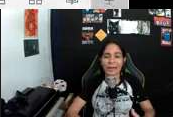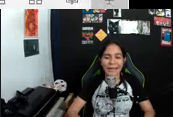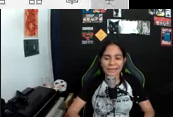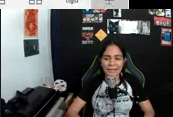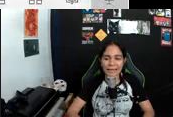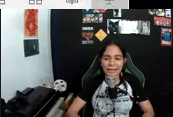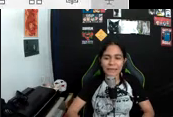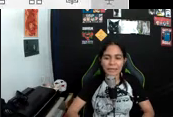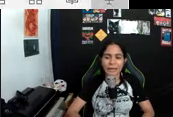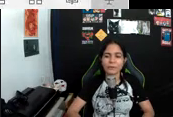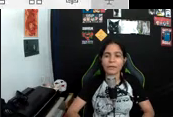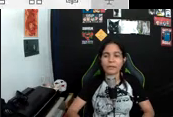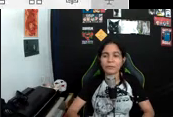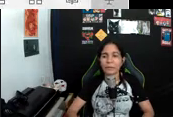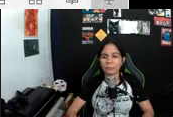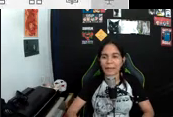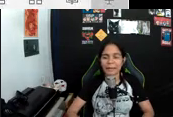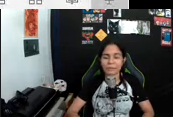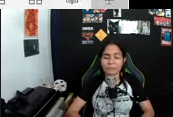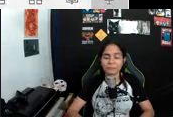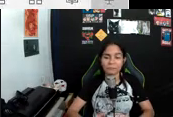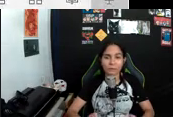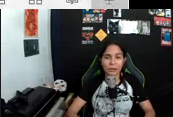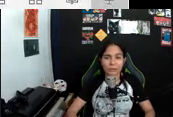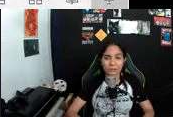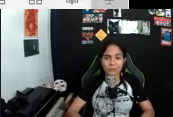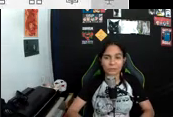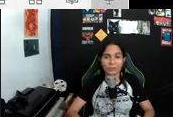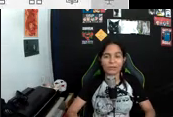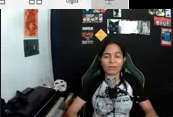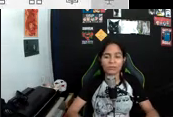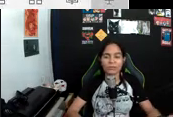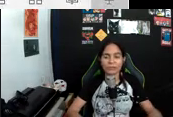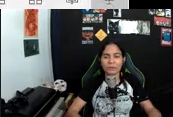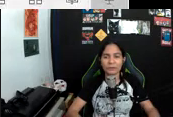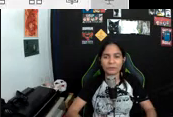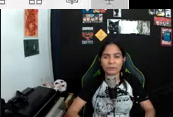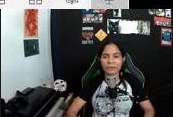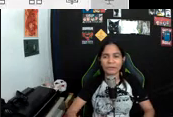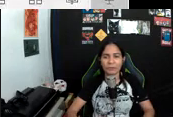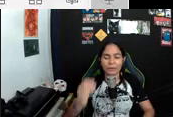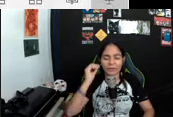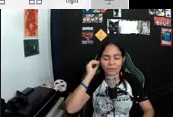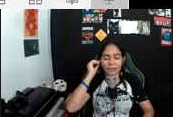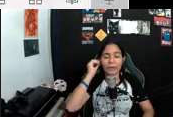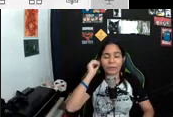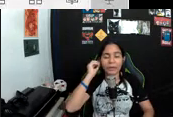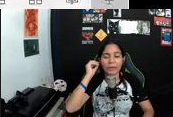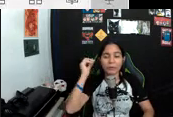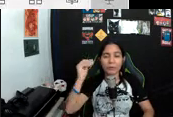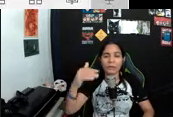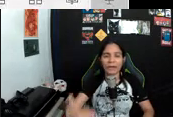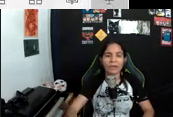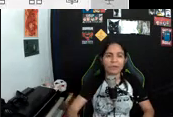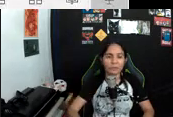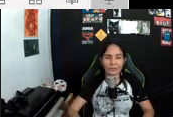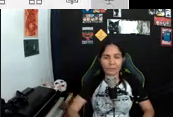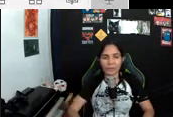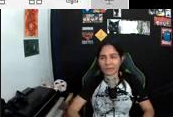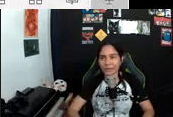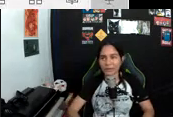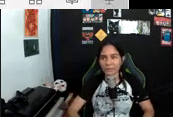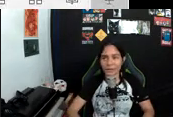ele fica numa cadeira, né? Ele não fica nem numa maca, porque simplesmente não tem o suficiente para aquela